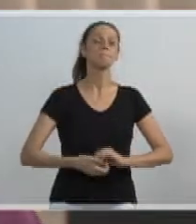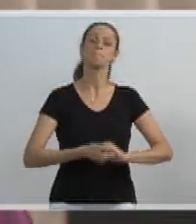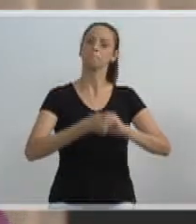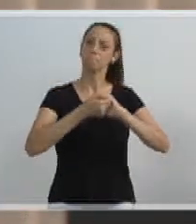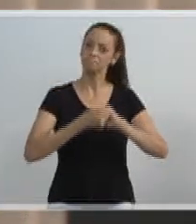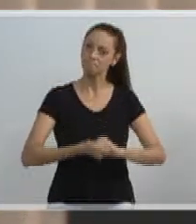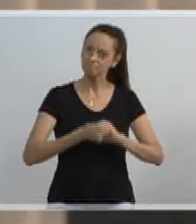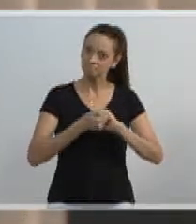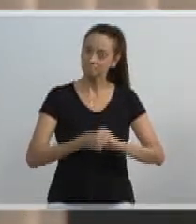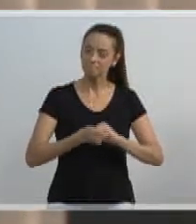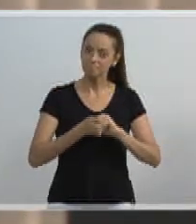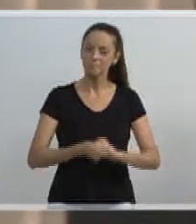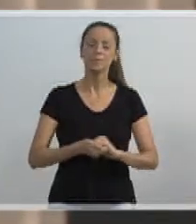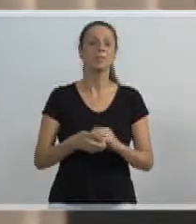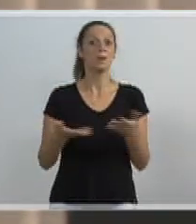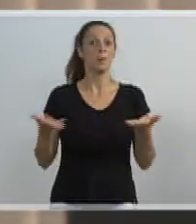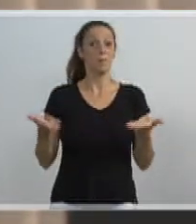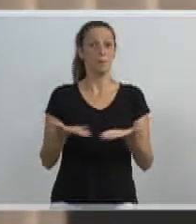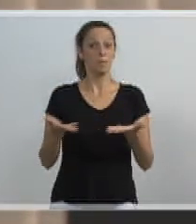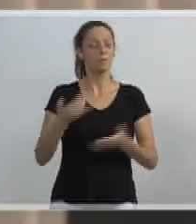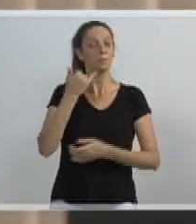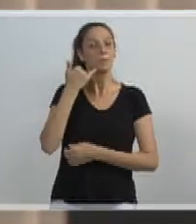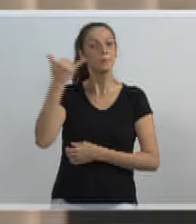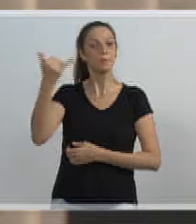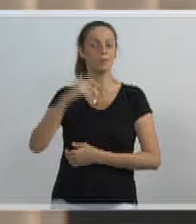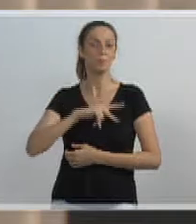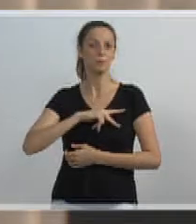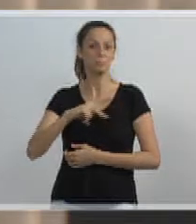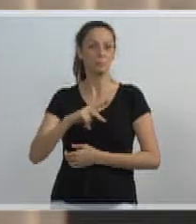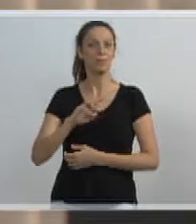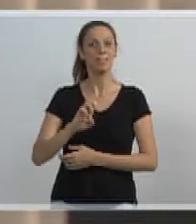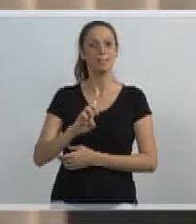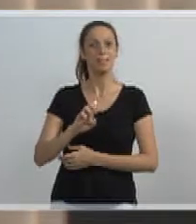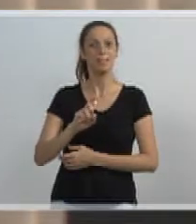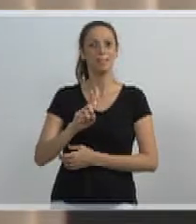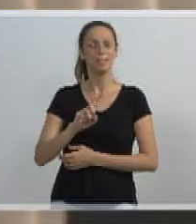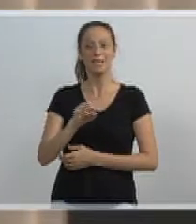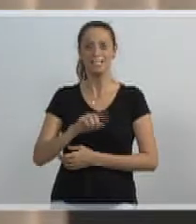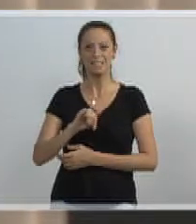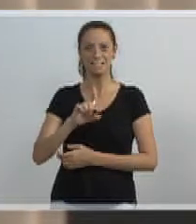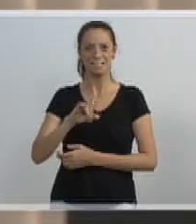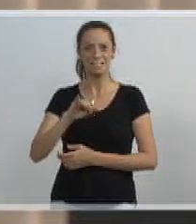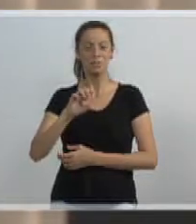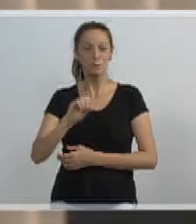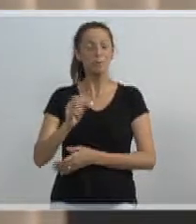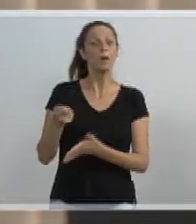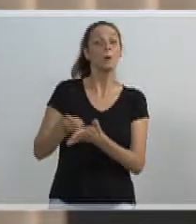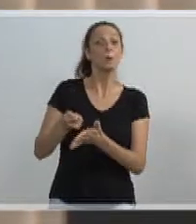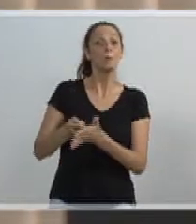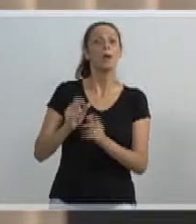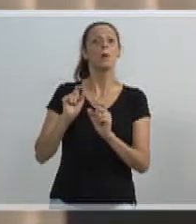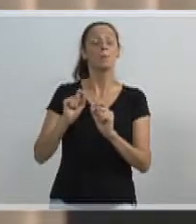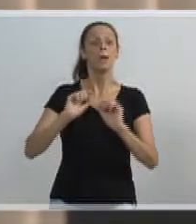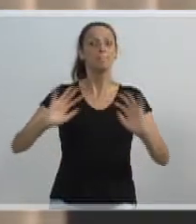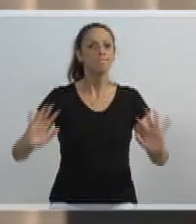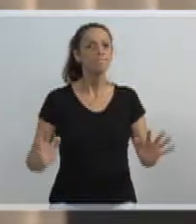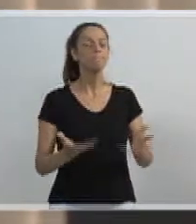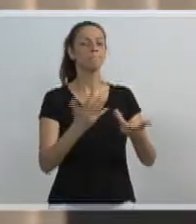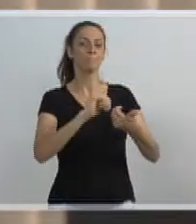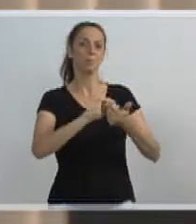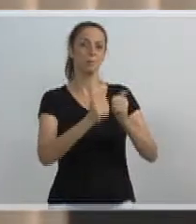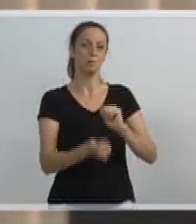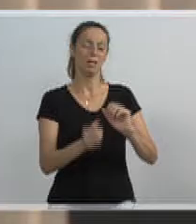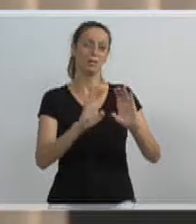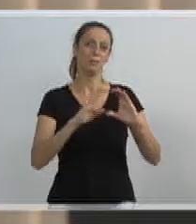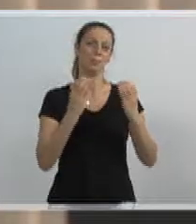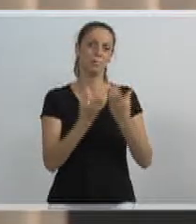assunto e, inclusive, hoje eu liguei para o presidente Egídio, exatamente, foi muito bem atendido, para cobrar a questão da iniciação esportiva, que é tão importante nas comunidades, mais